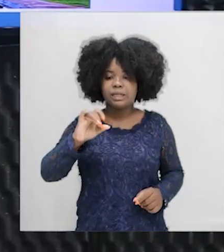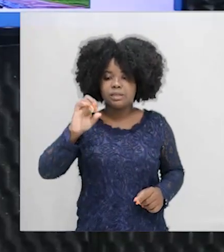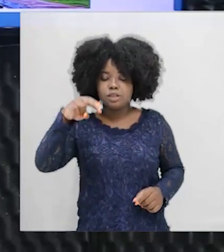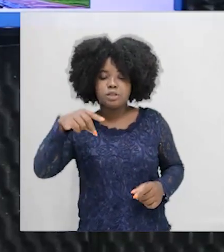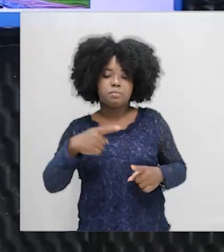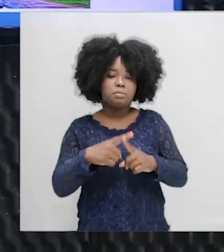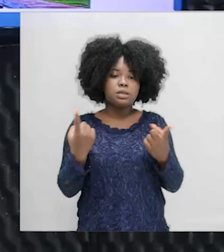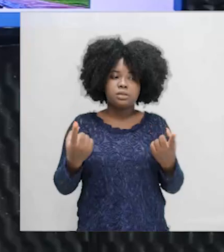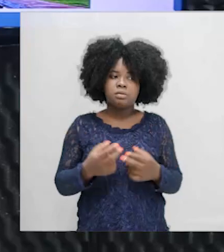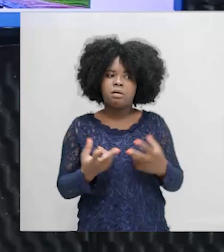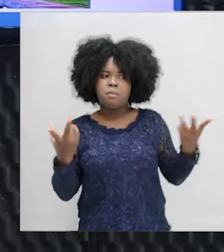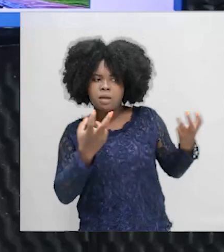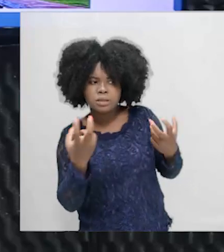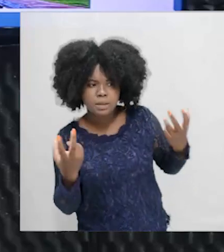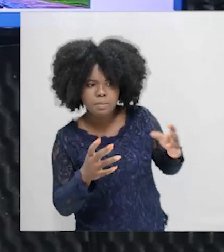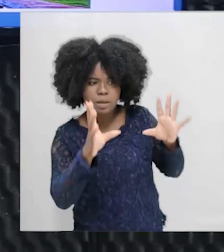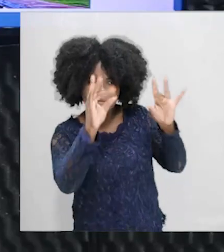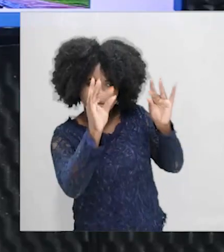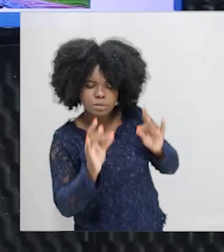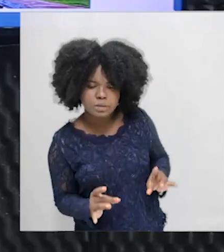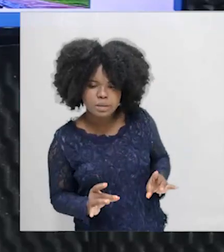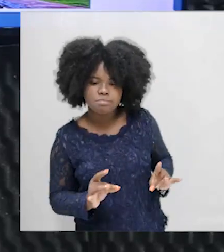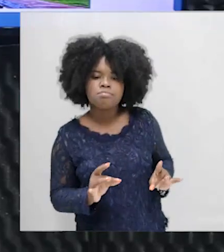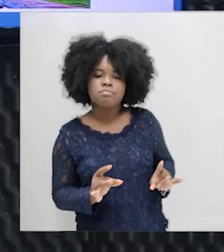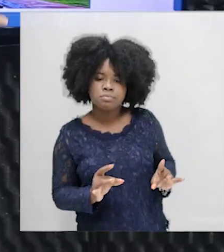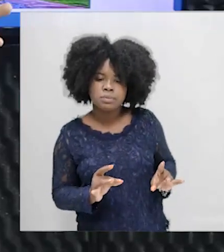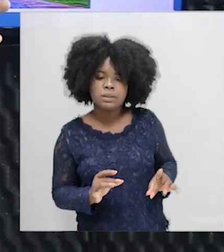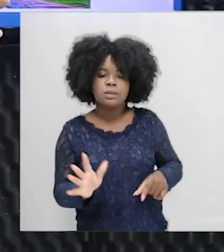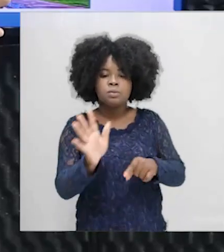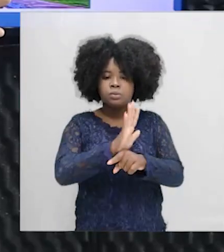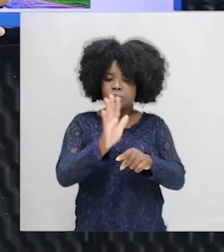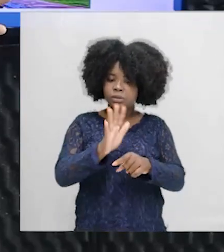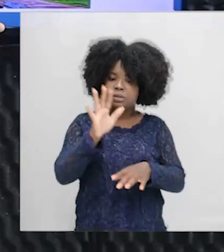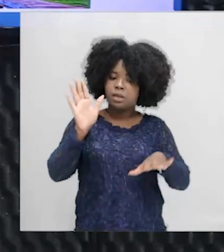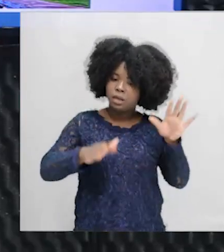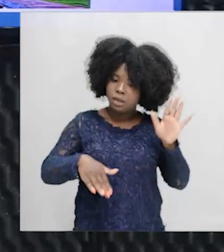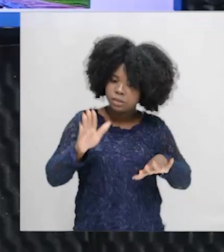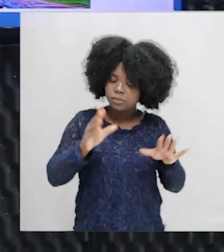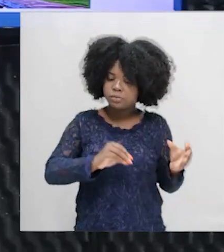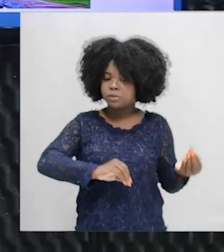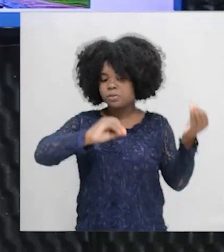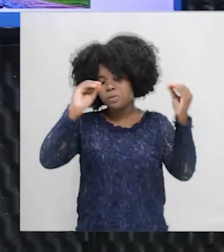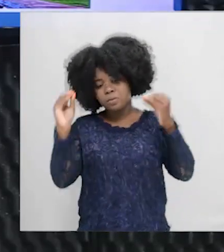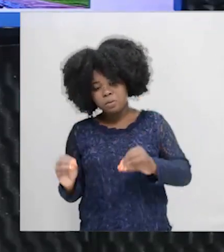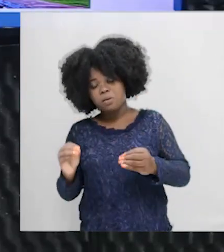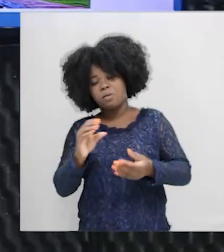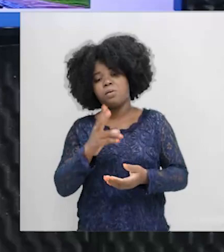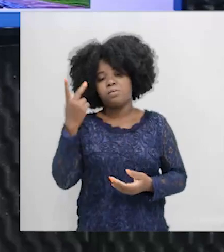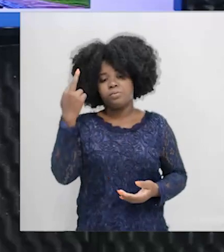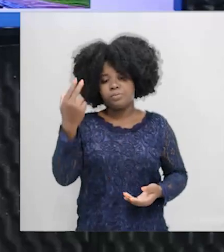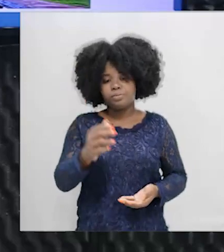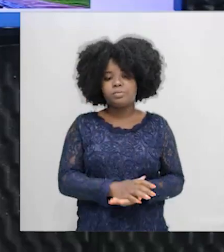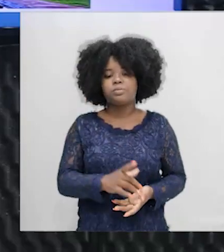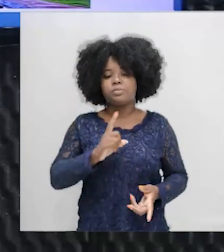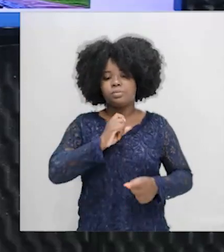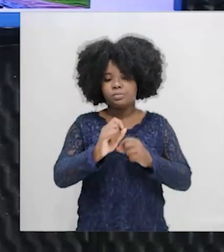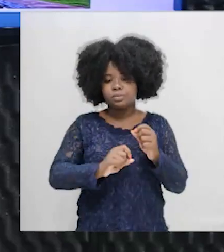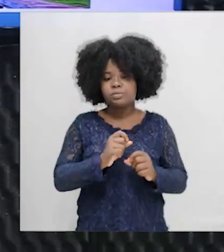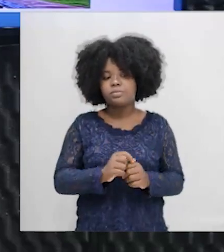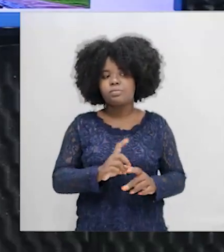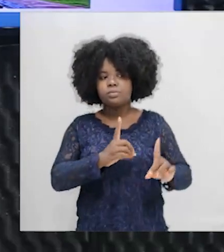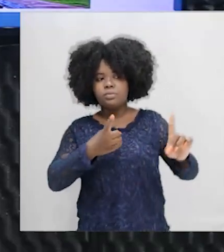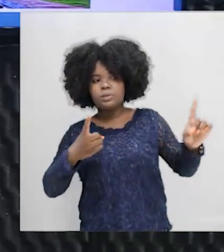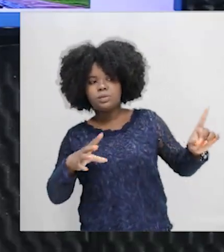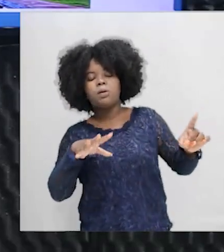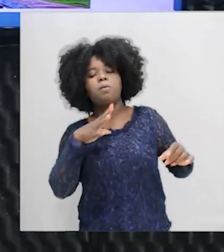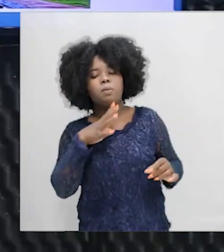noção disso. Então, esse processo de romantização que o cinema fez ao longo da história deixa um pouco distante do